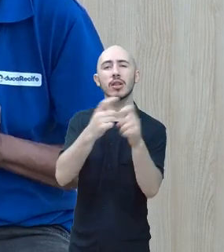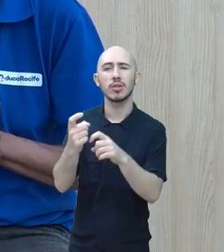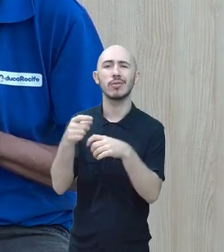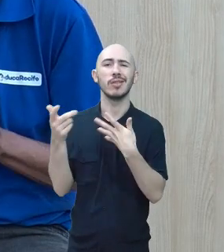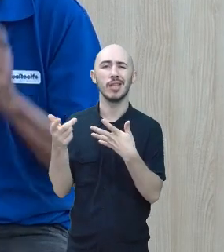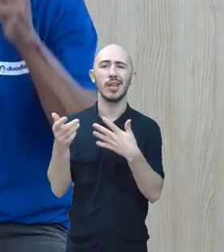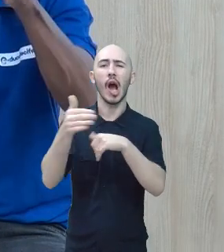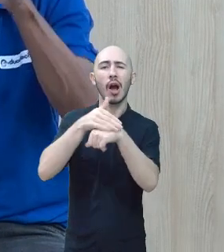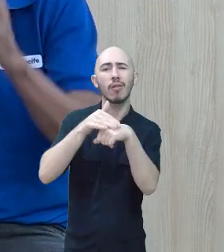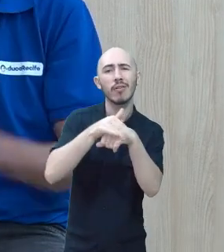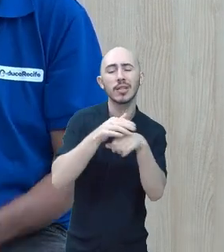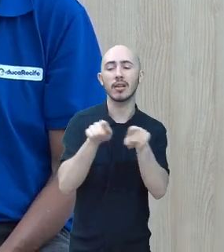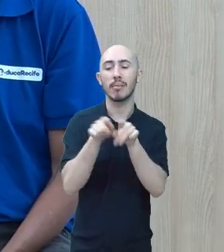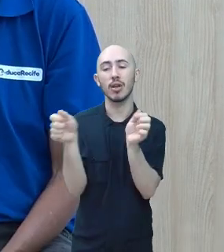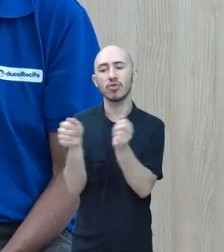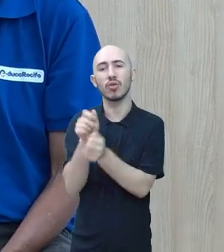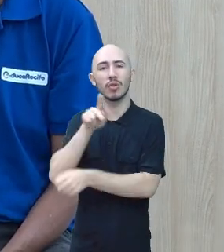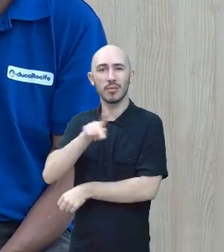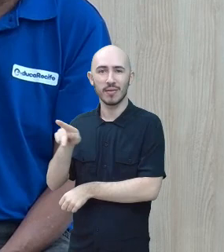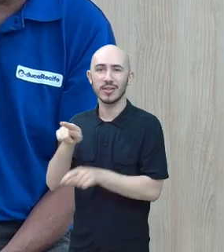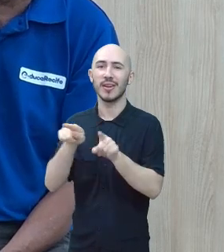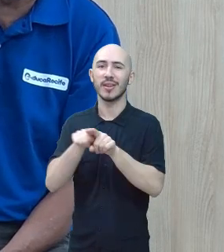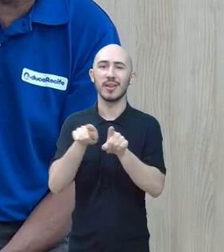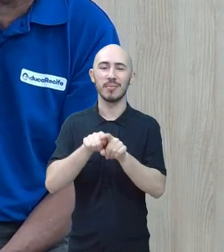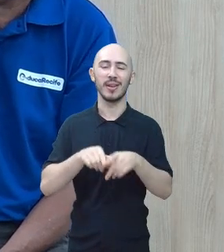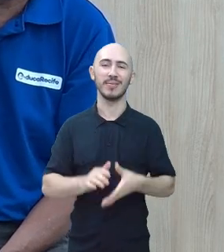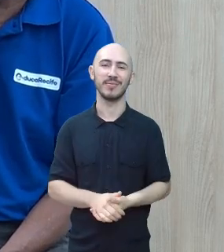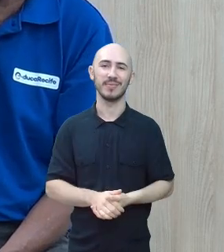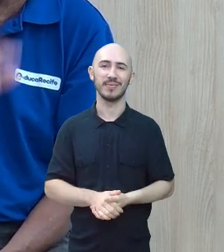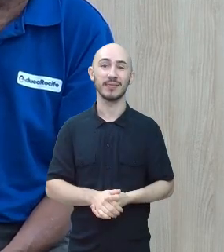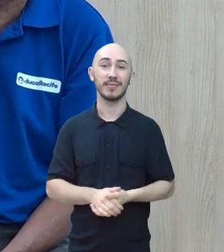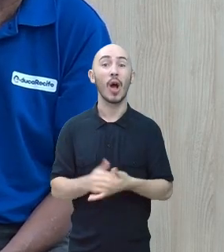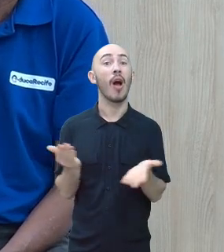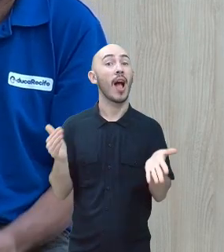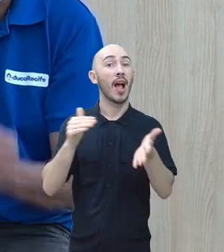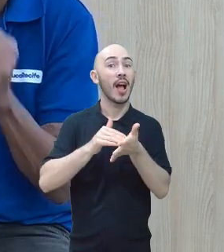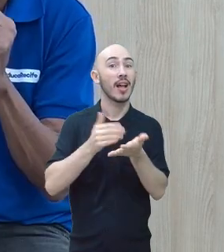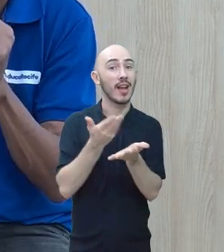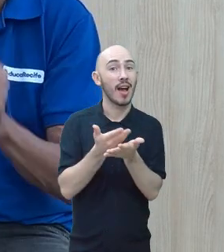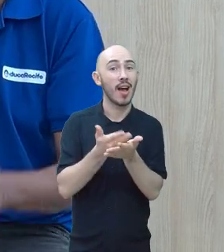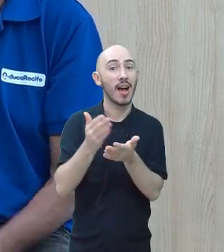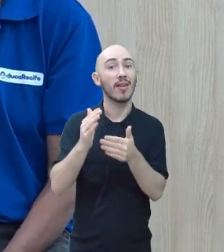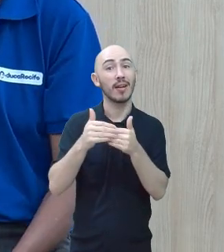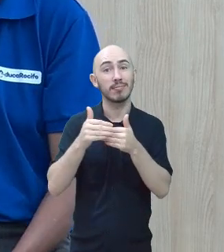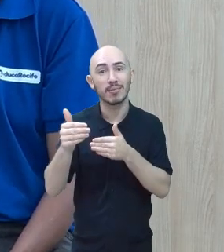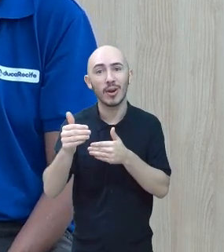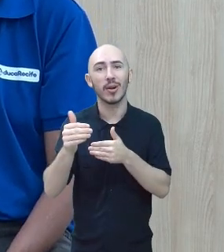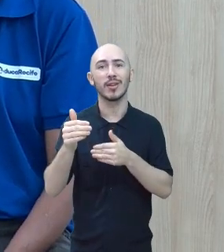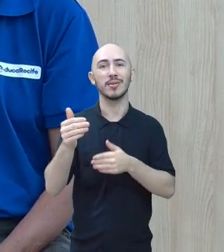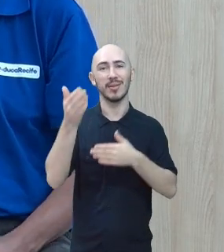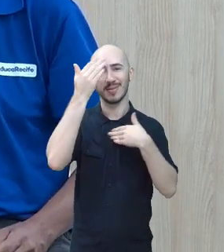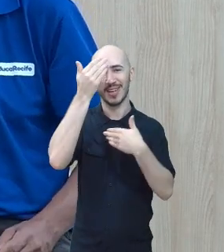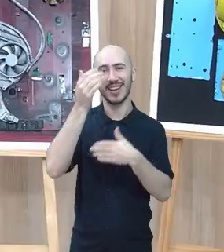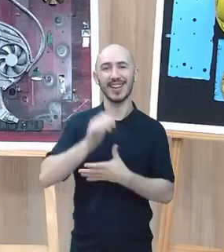o teu professor, garanto que ele vai te ensinar isso. Então, gente, até a próxima aula e valeu por estar junto com a gente